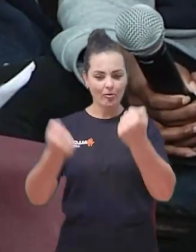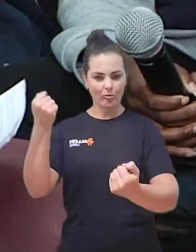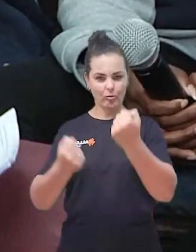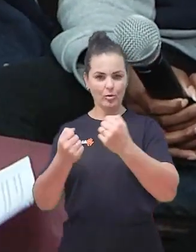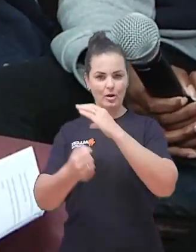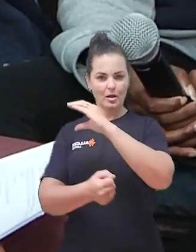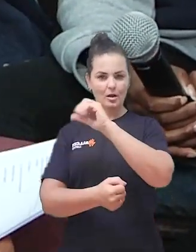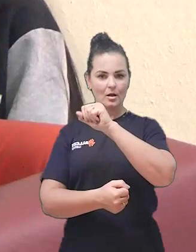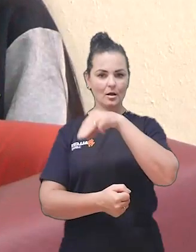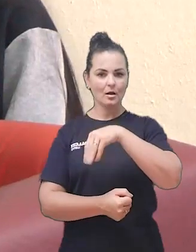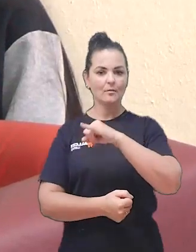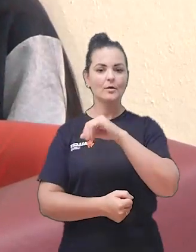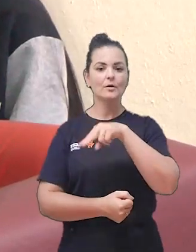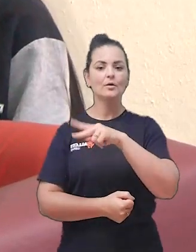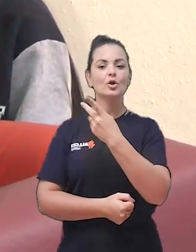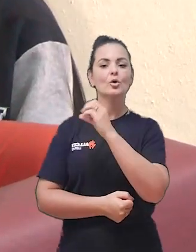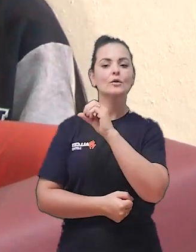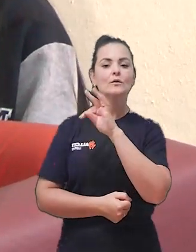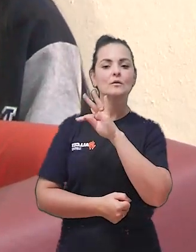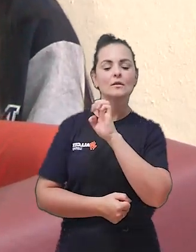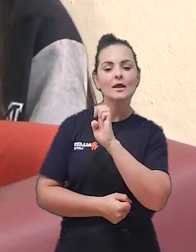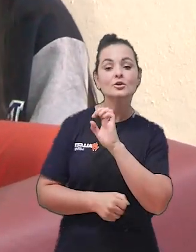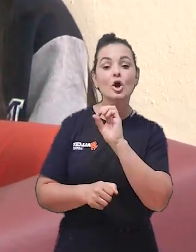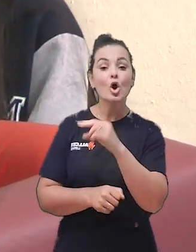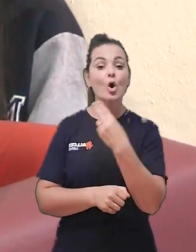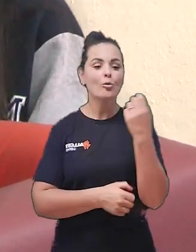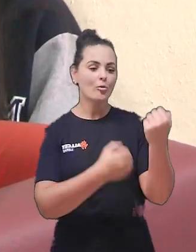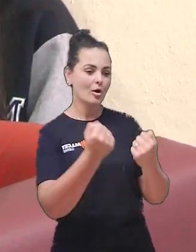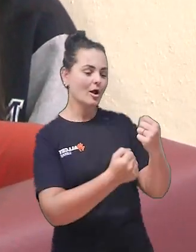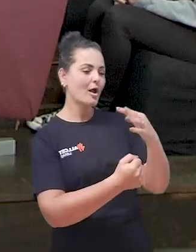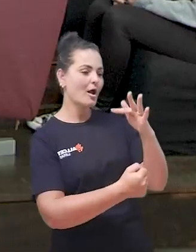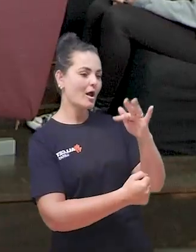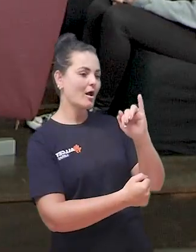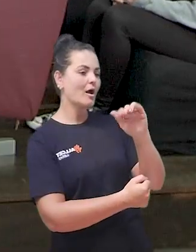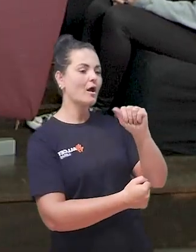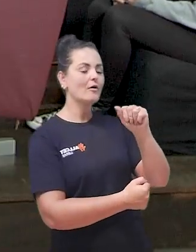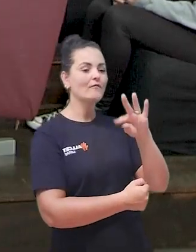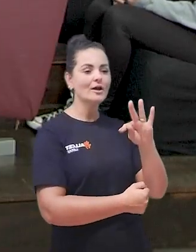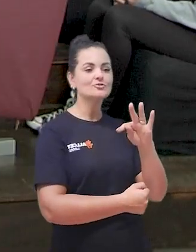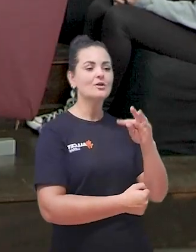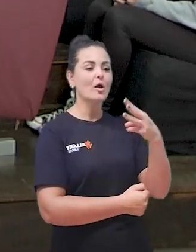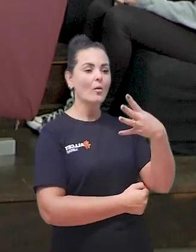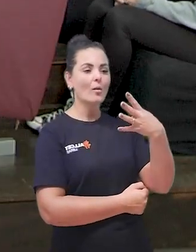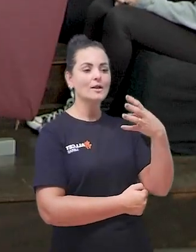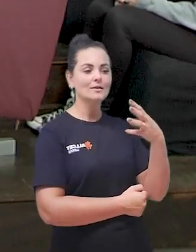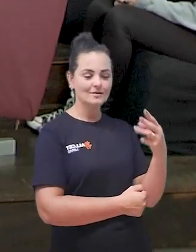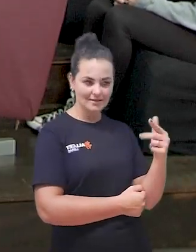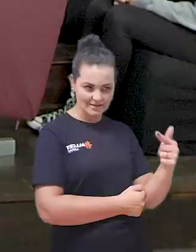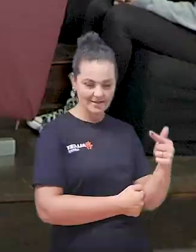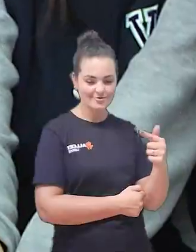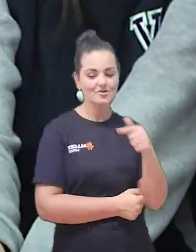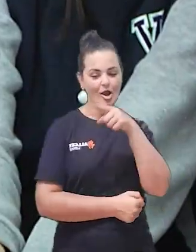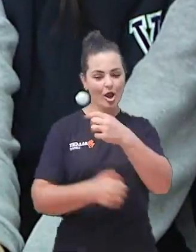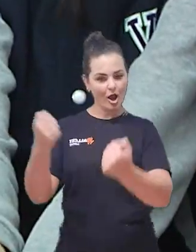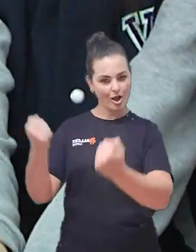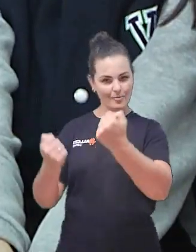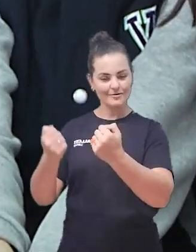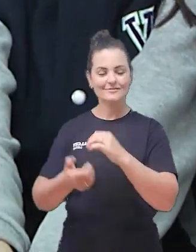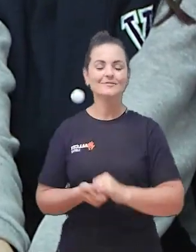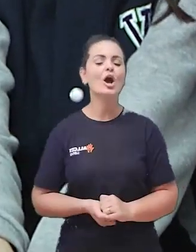Fiat 147? A caminhonete. Perfeito! Vinícius, com você.